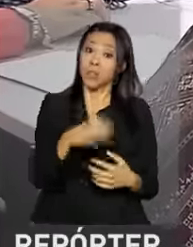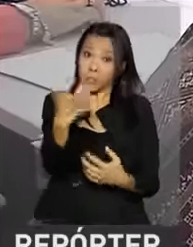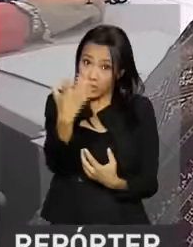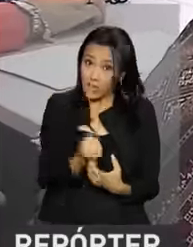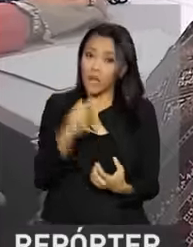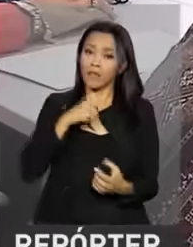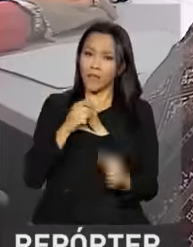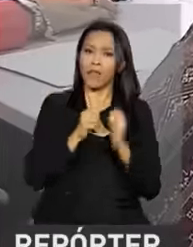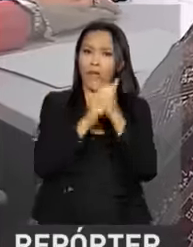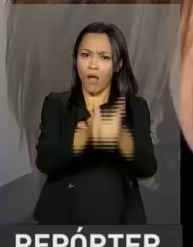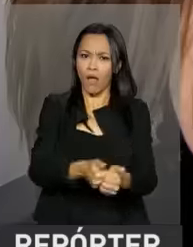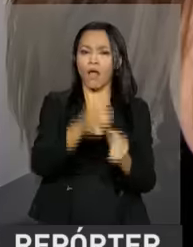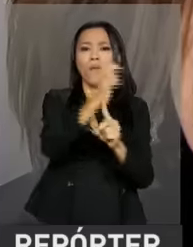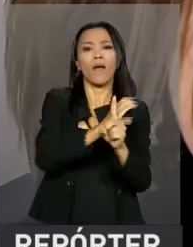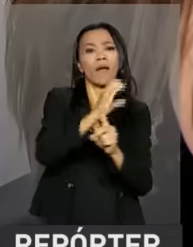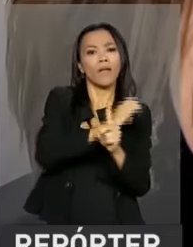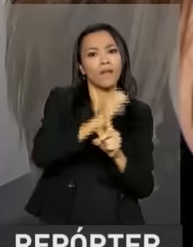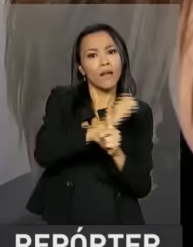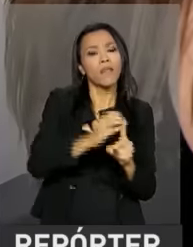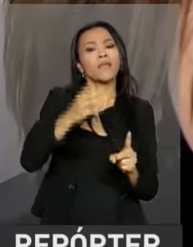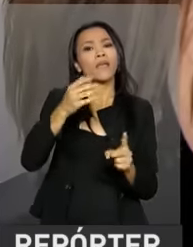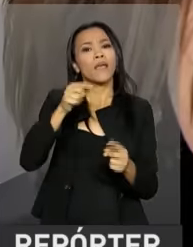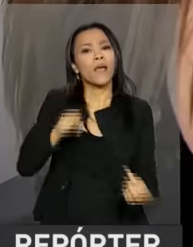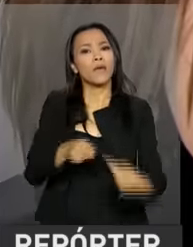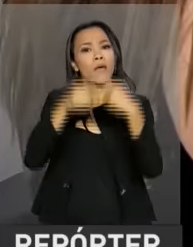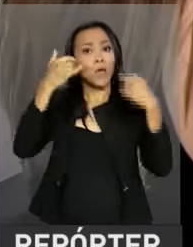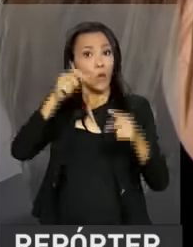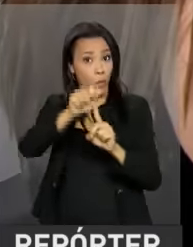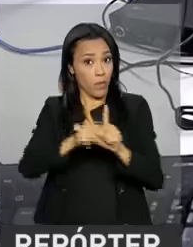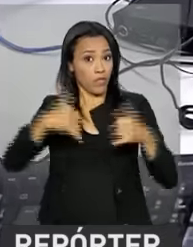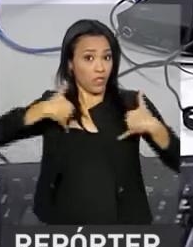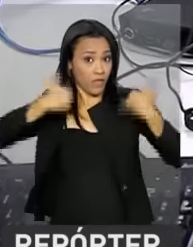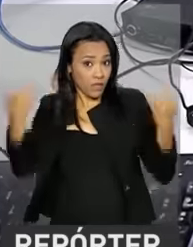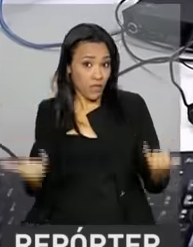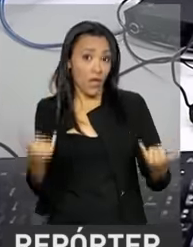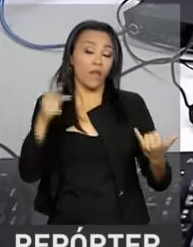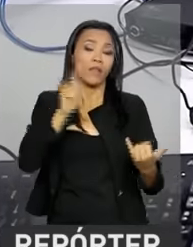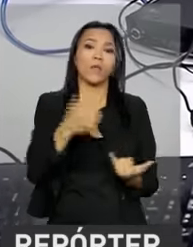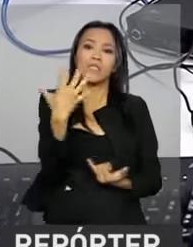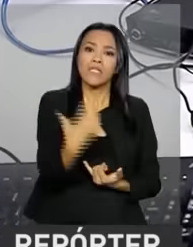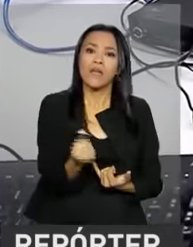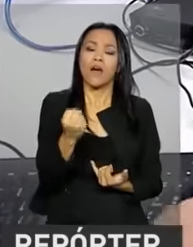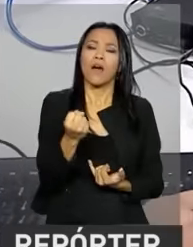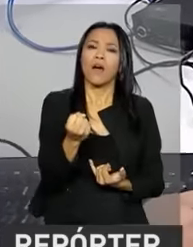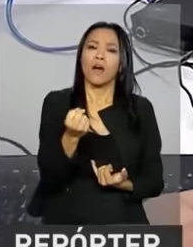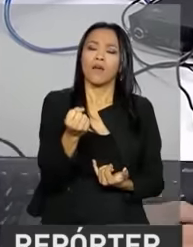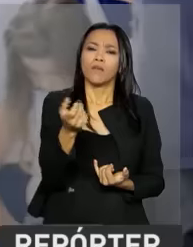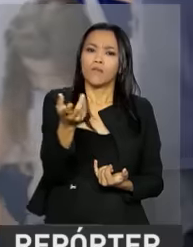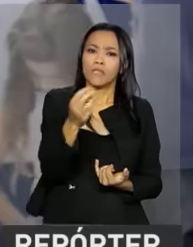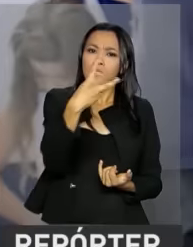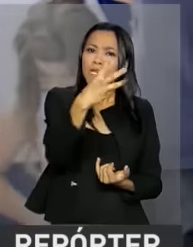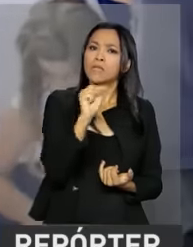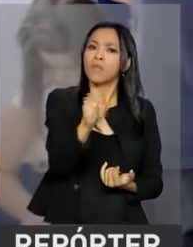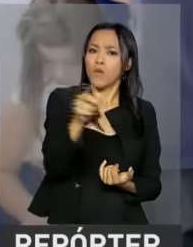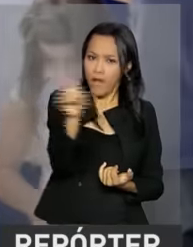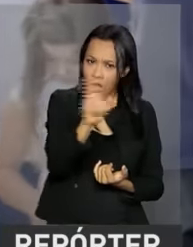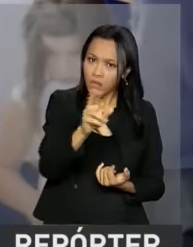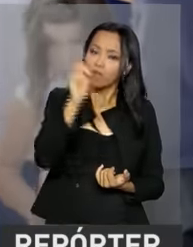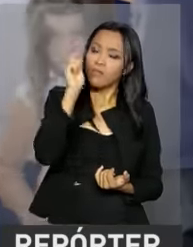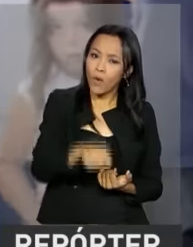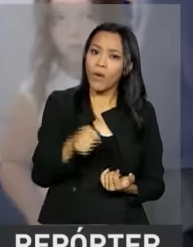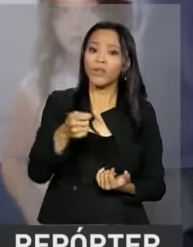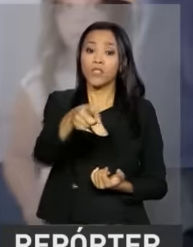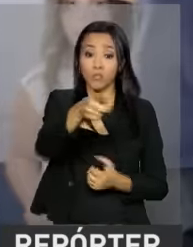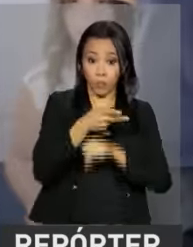calendário que leva em conta o mês de aniversário do Trabalhador saldos de até R 3.000 podem ser sacados